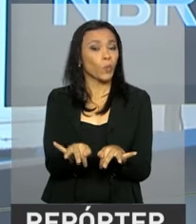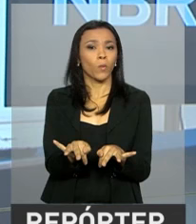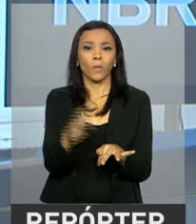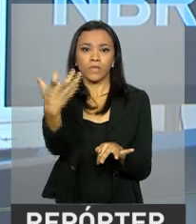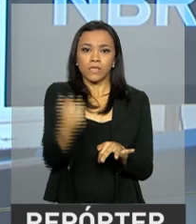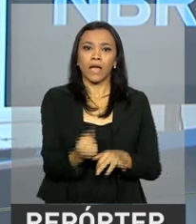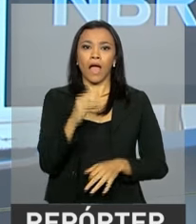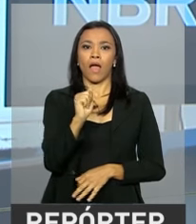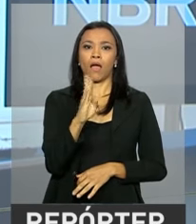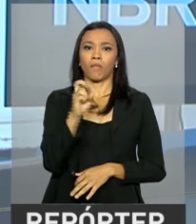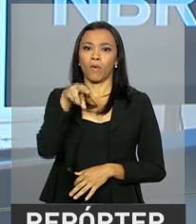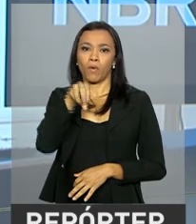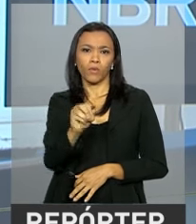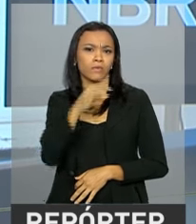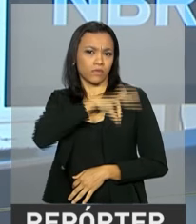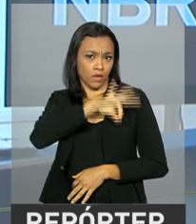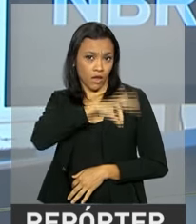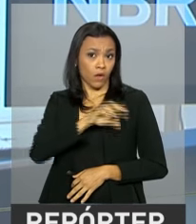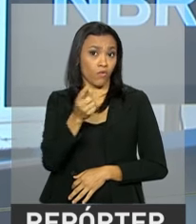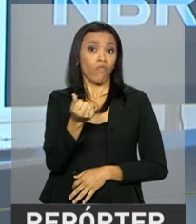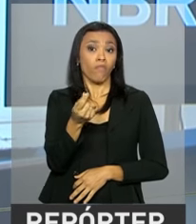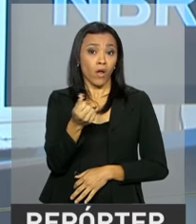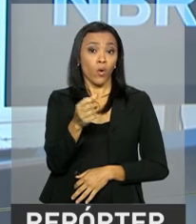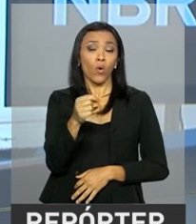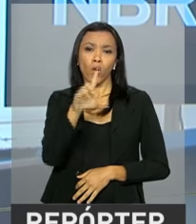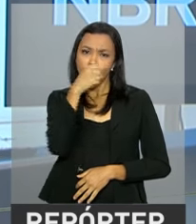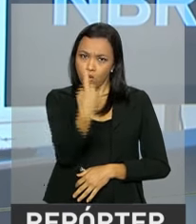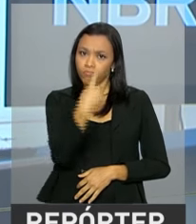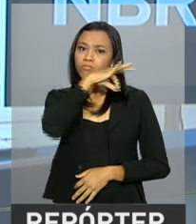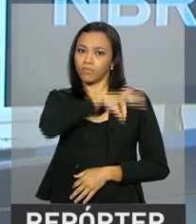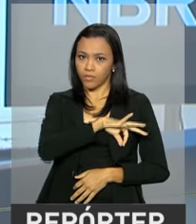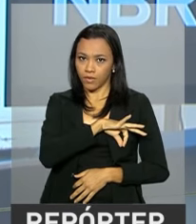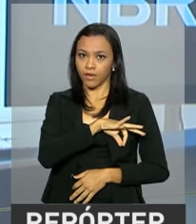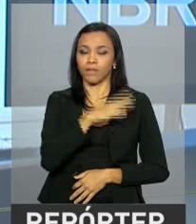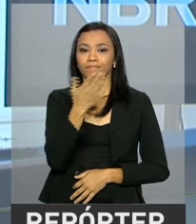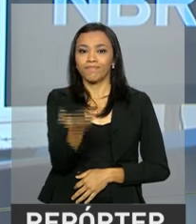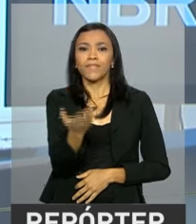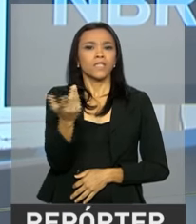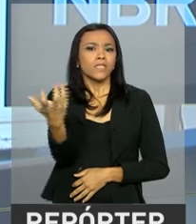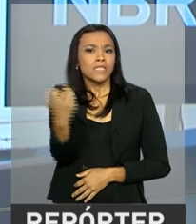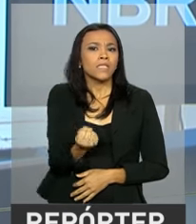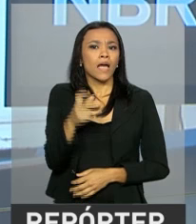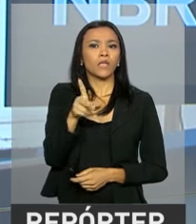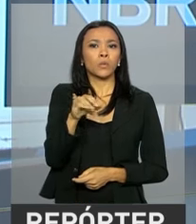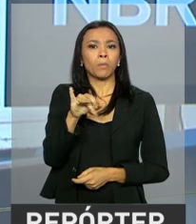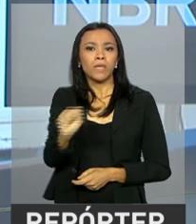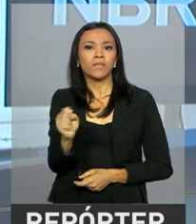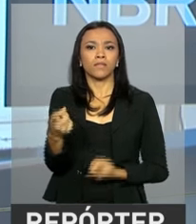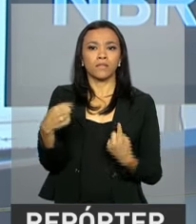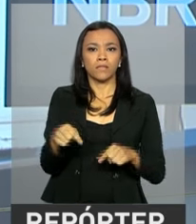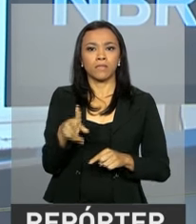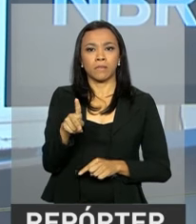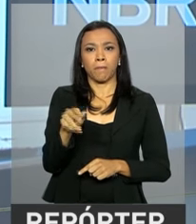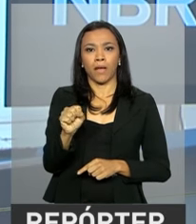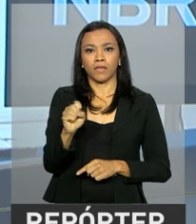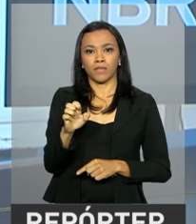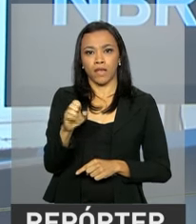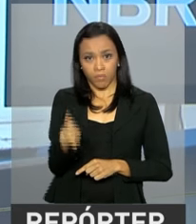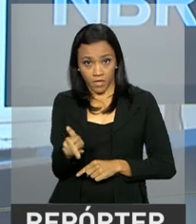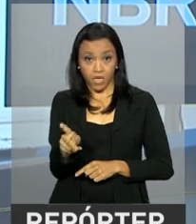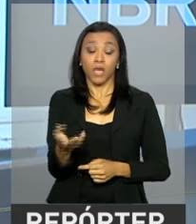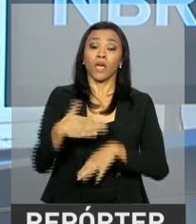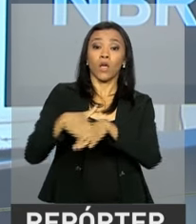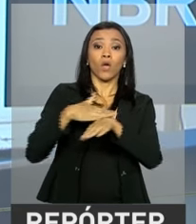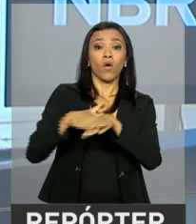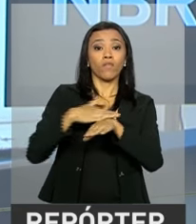abono salarial o valor do benefício é de um salário mínimo sobre o saque do pispasep nossa equipe conversou com